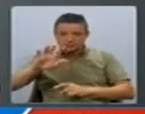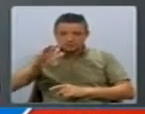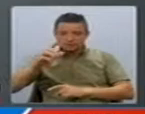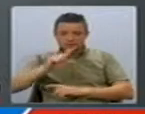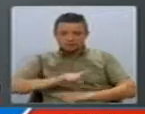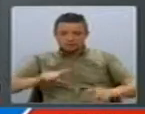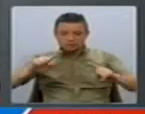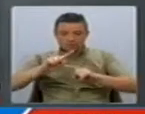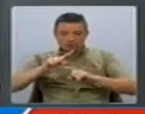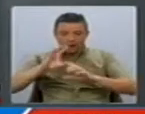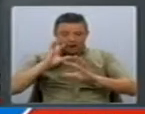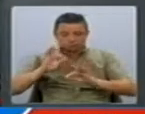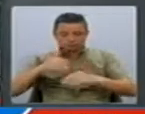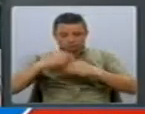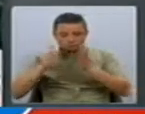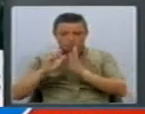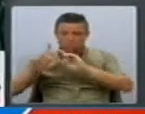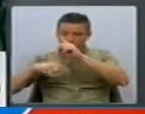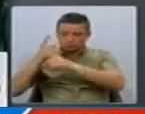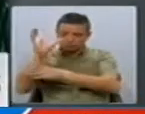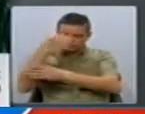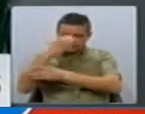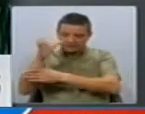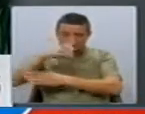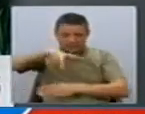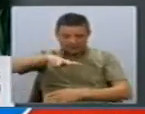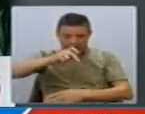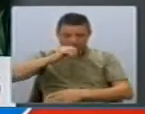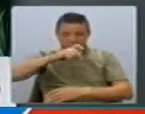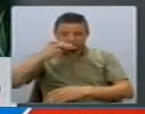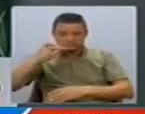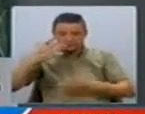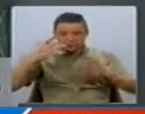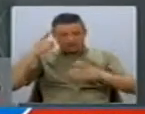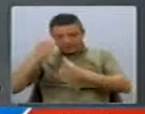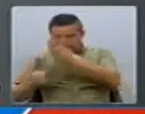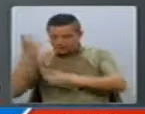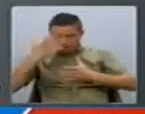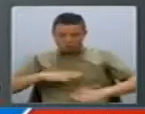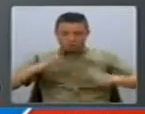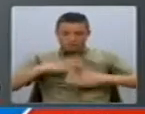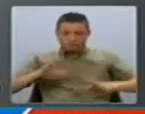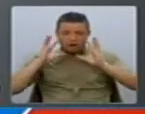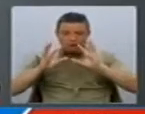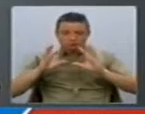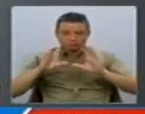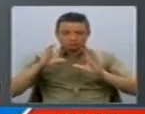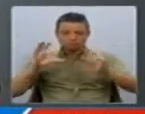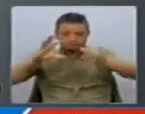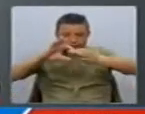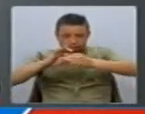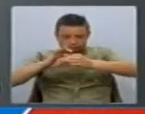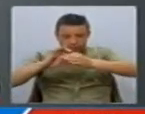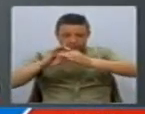telescópio espacial Hubble e de outros satélites da NASA para criar vestuário com motivos cósmicos, motivos